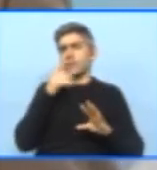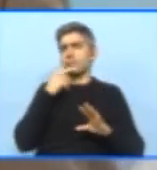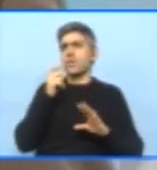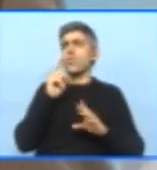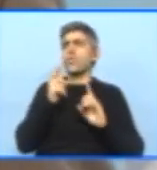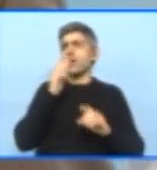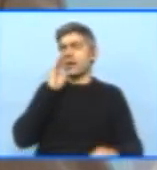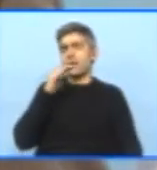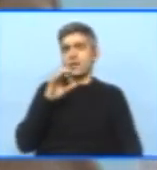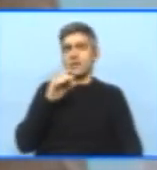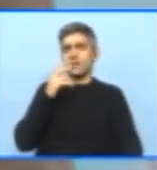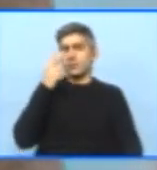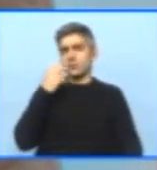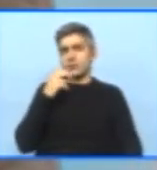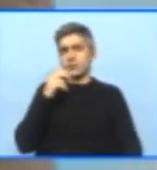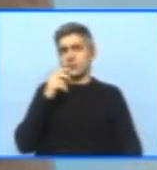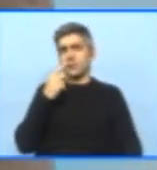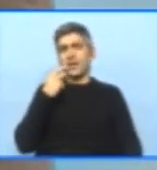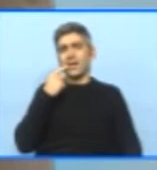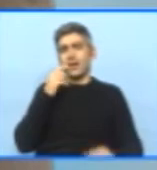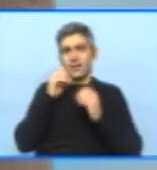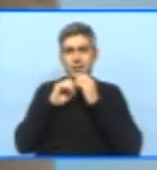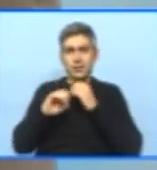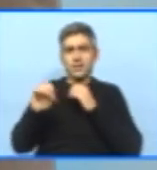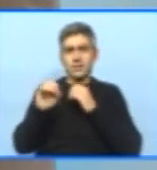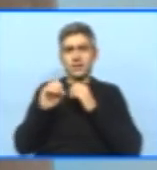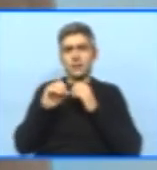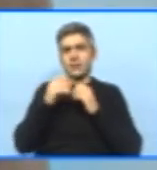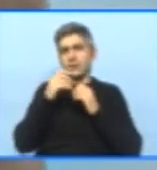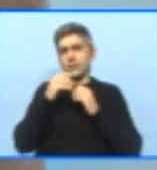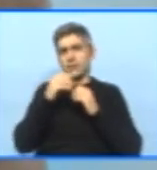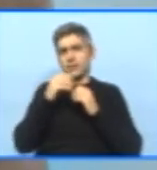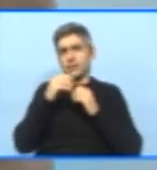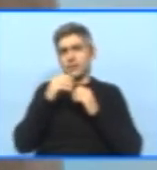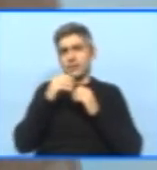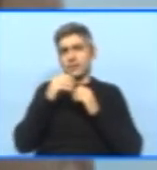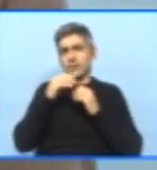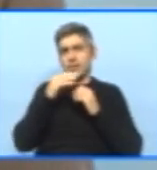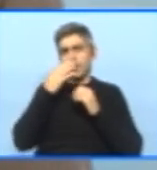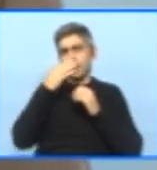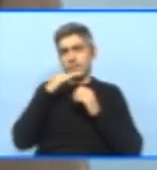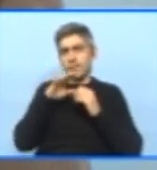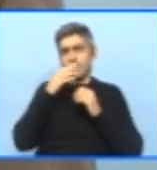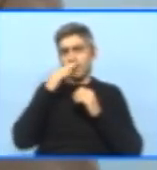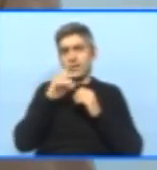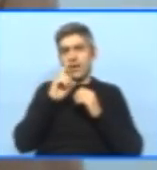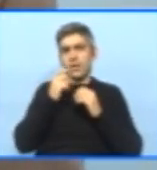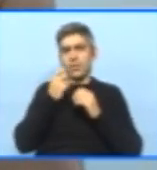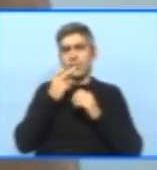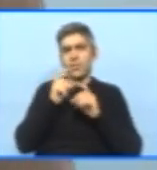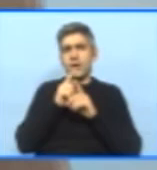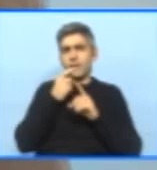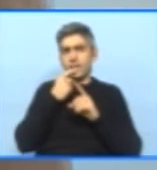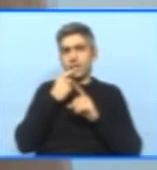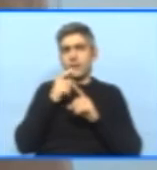Então, um cego agarra-se a um dente e diz, o elefante é duro como uma pedra. O outro agarra-se a uma